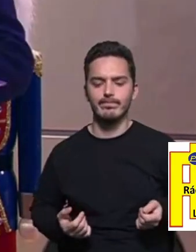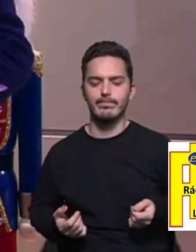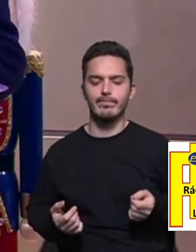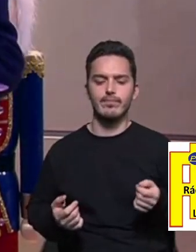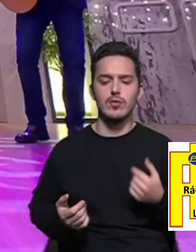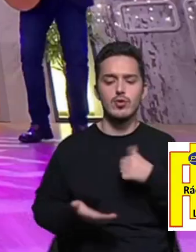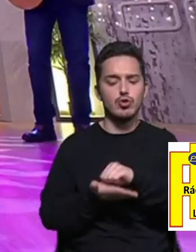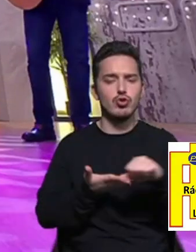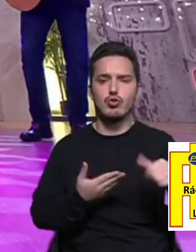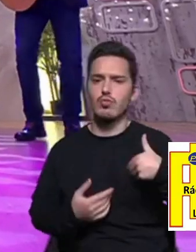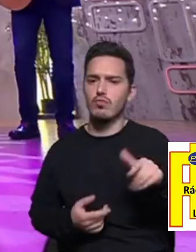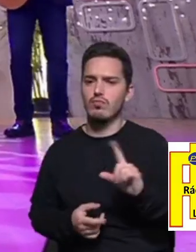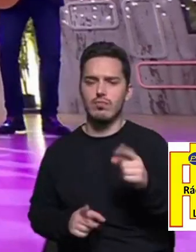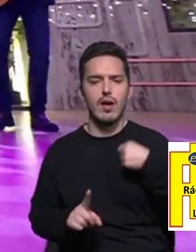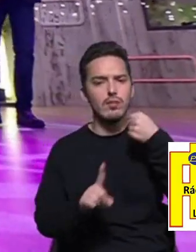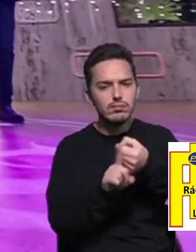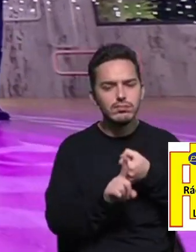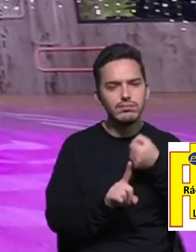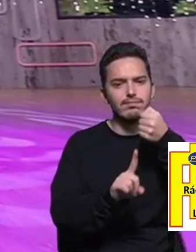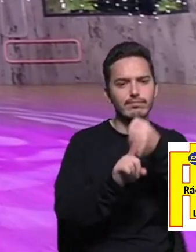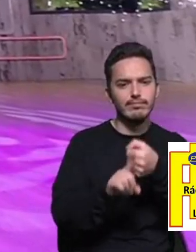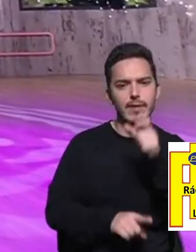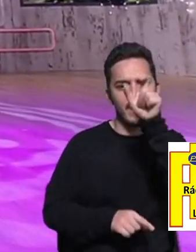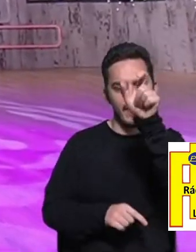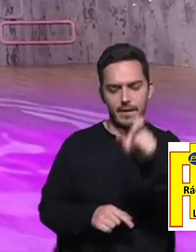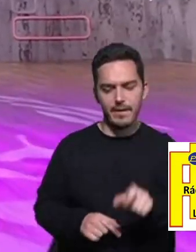Eu não vou desistir de lutar por ti.